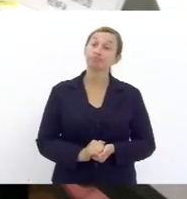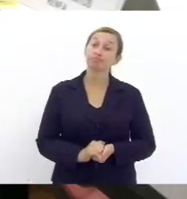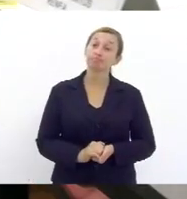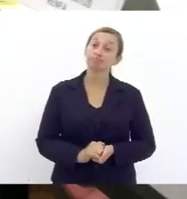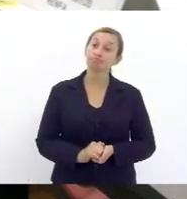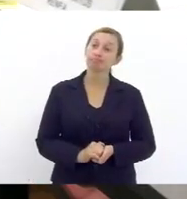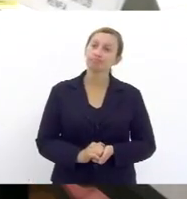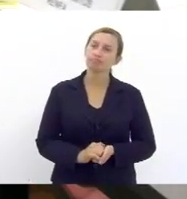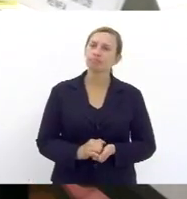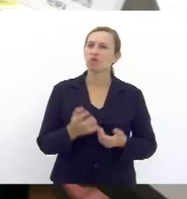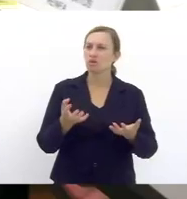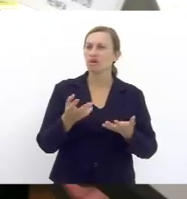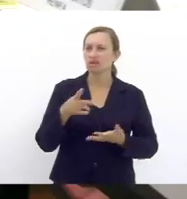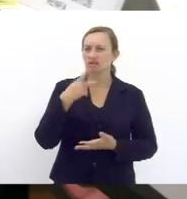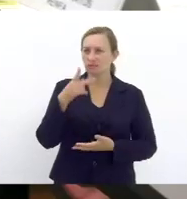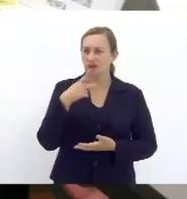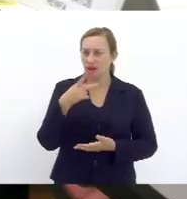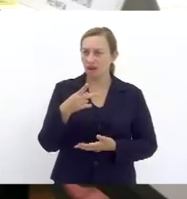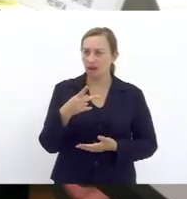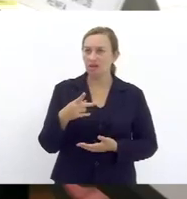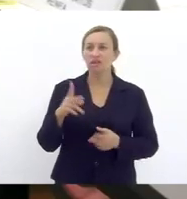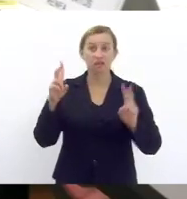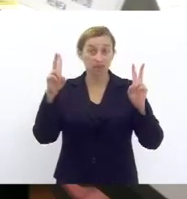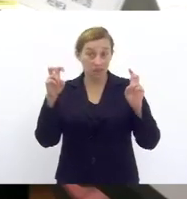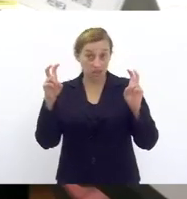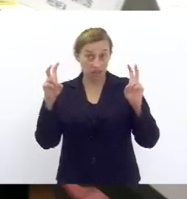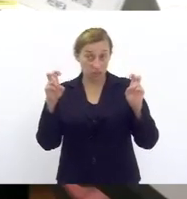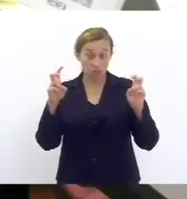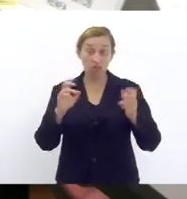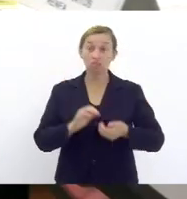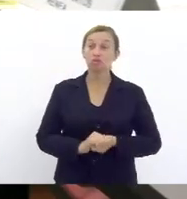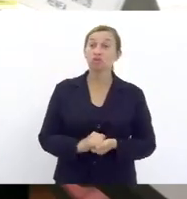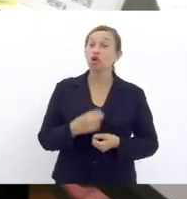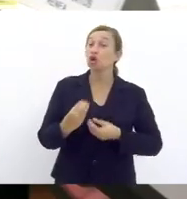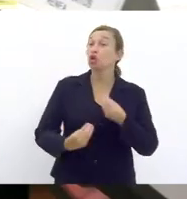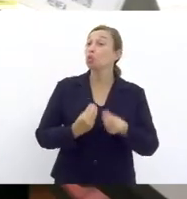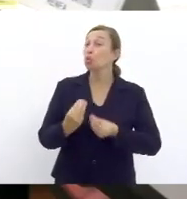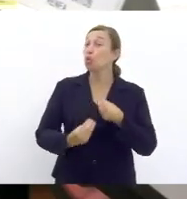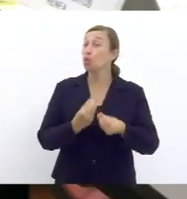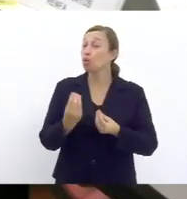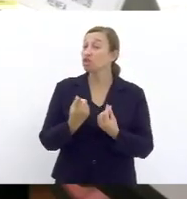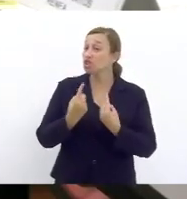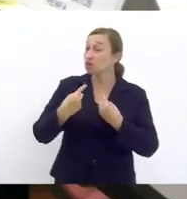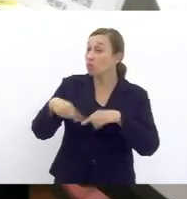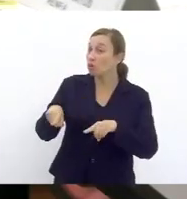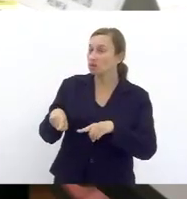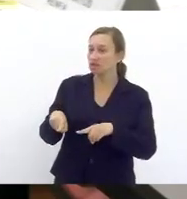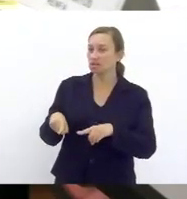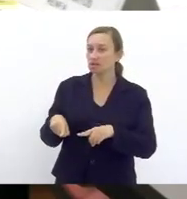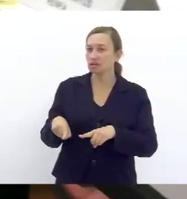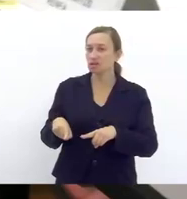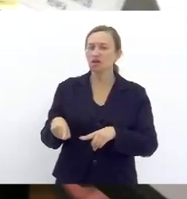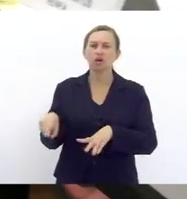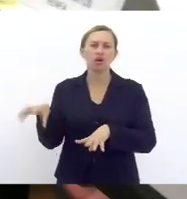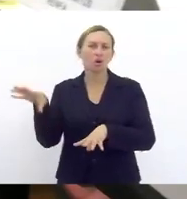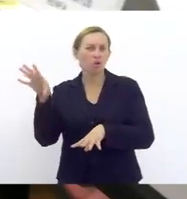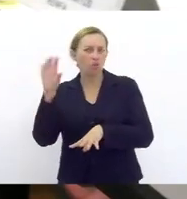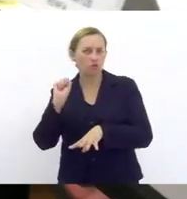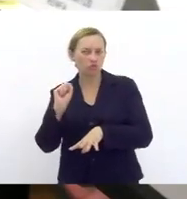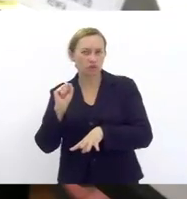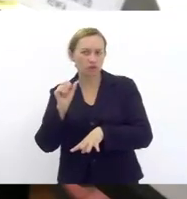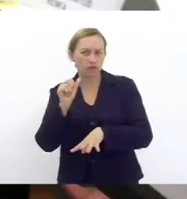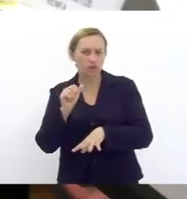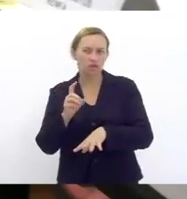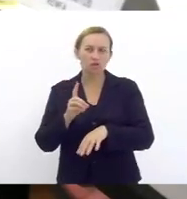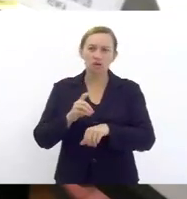eu queria falar sobre isso e como que a gente combate né Eu vi a senhora